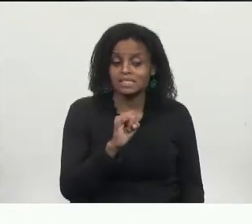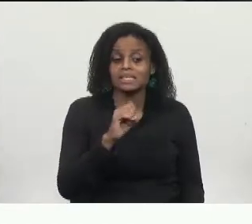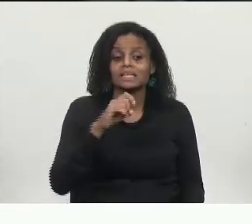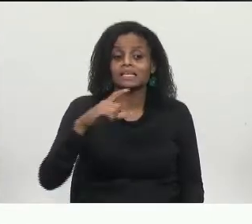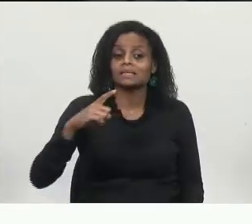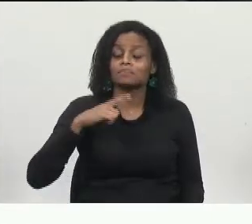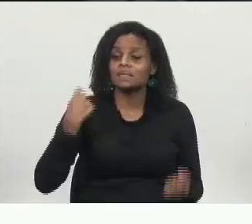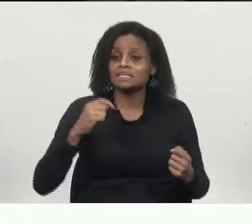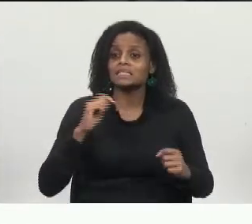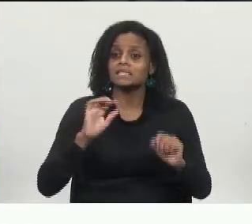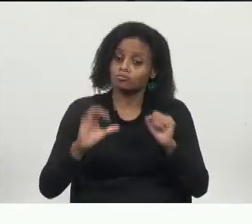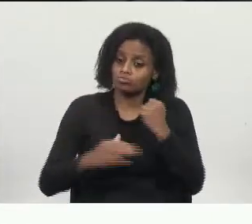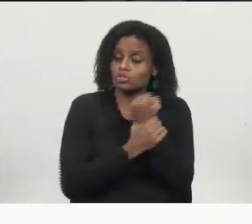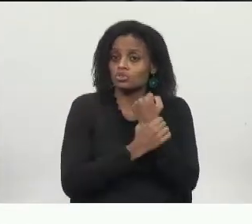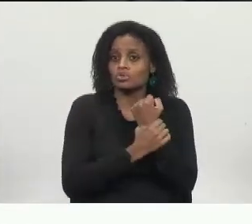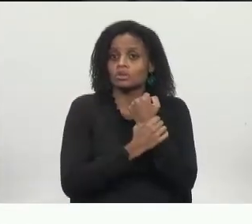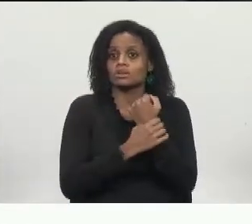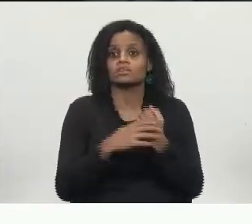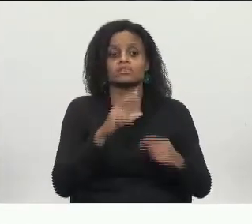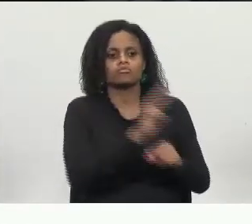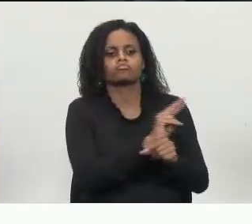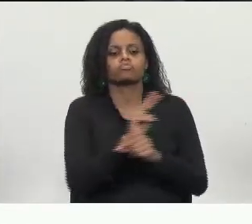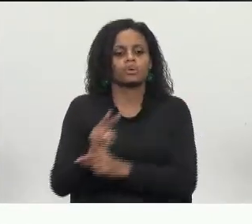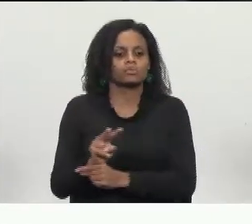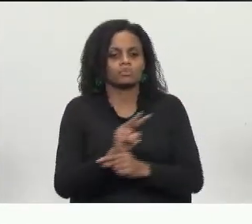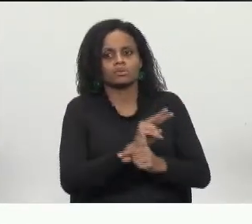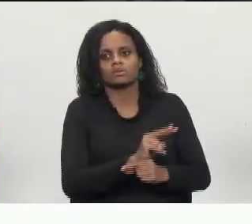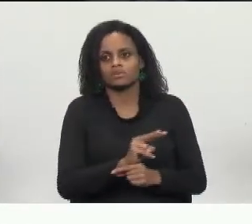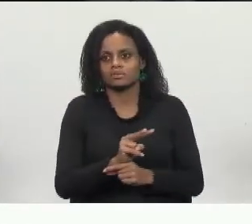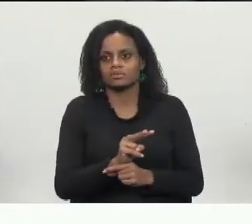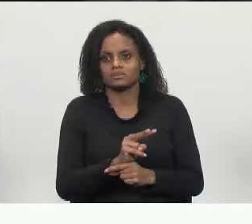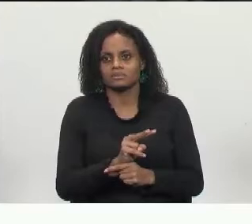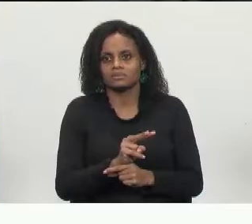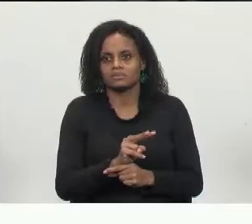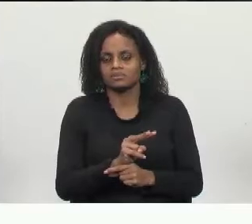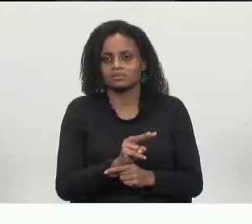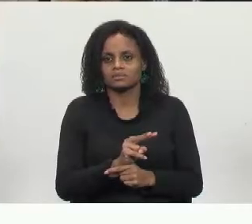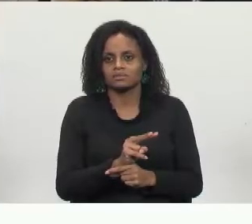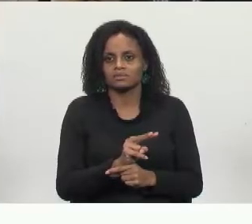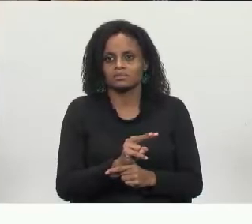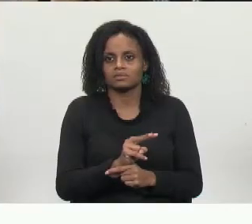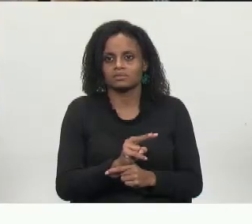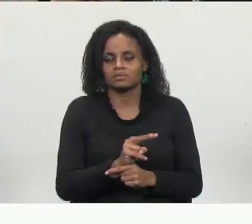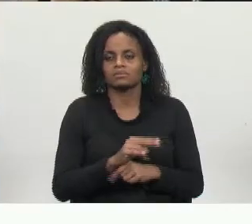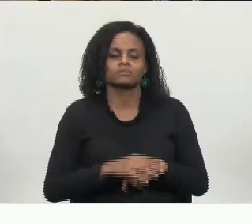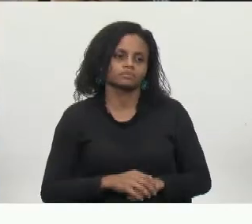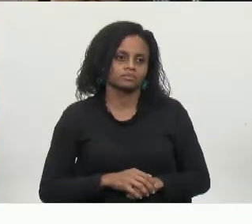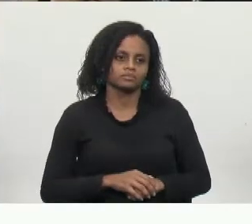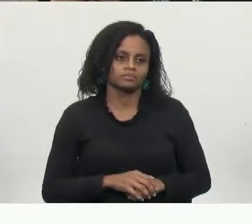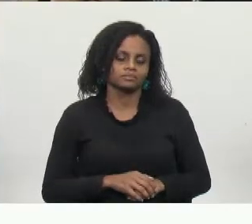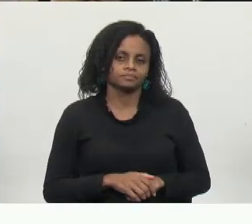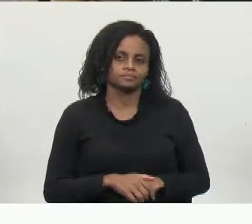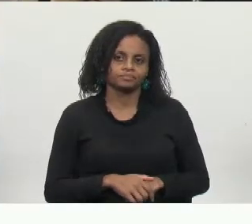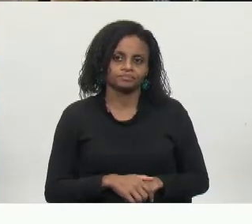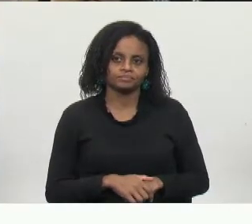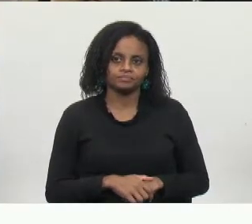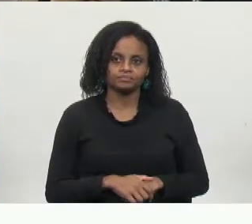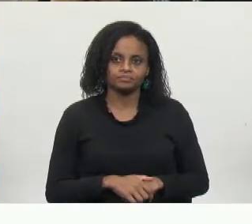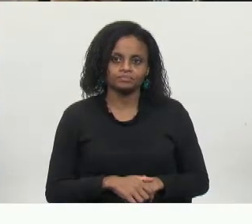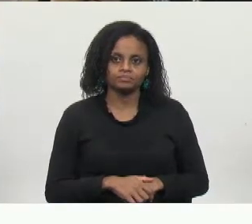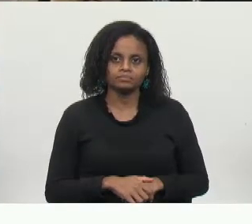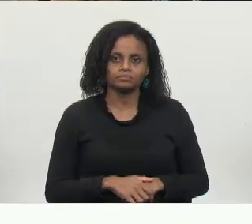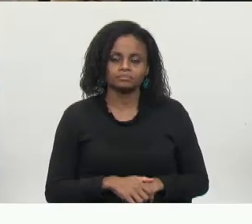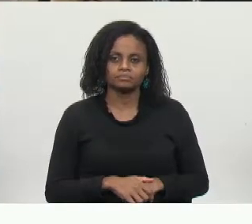uma segurança que nos garanta ficar ali desarmados. Concordo 100%. É só isso. Não, foi o quadro que eu coloquei desde o início. São